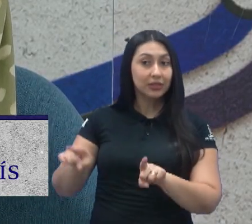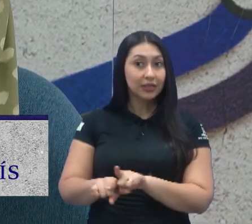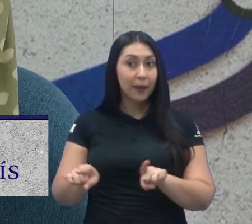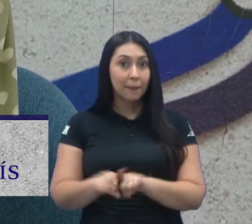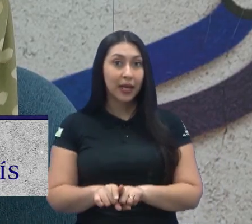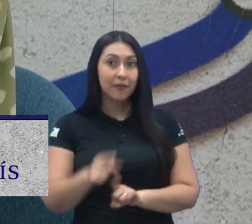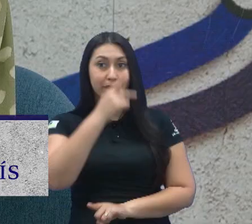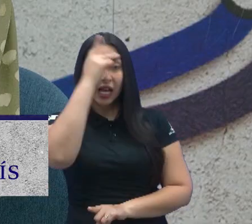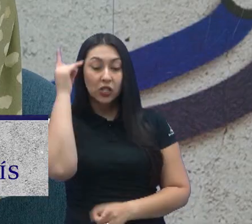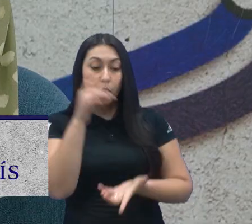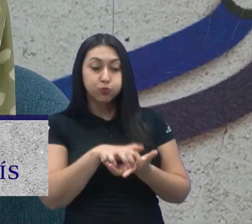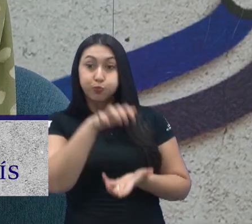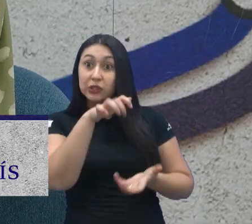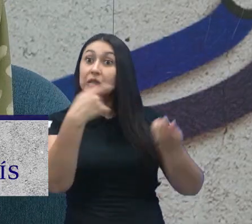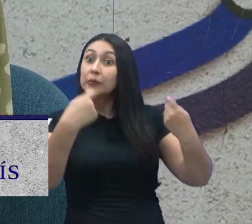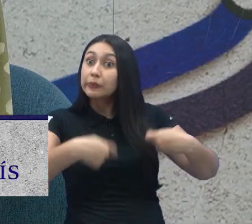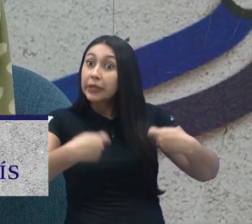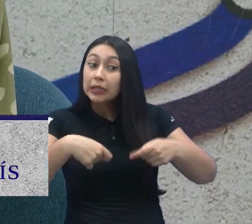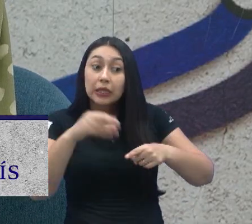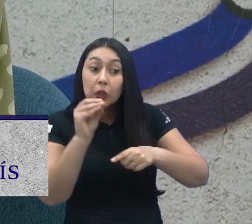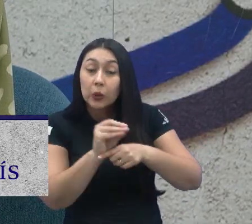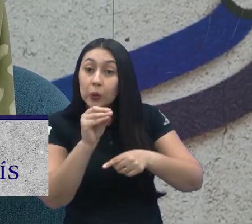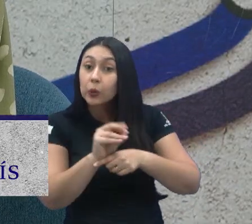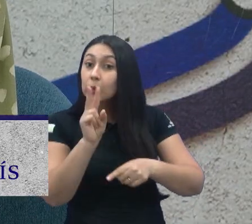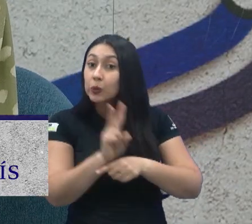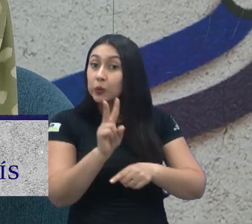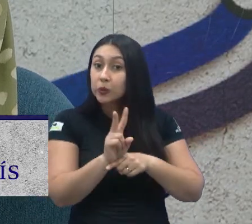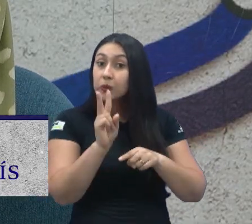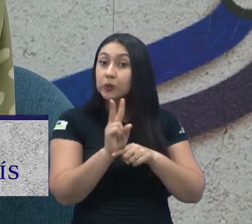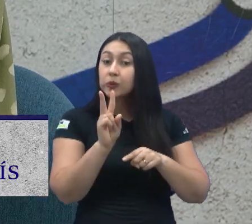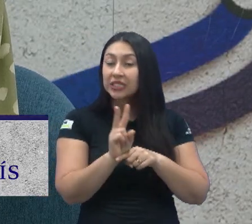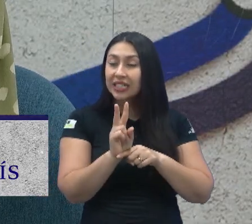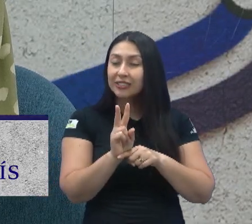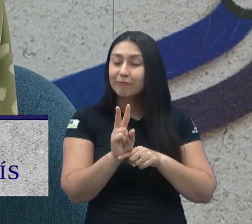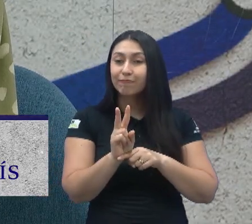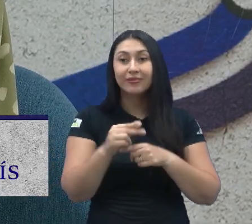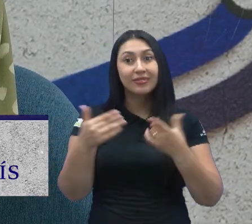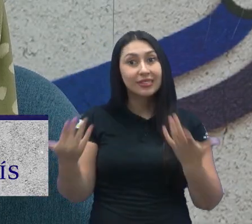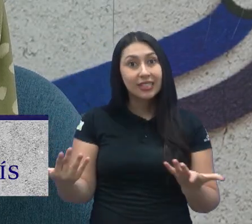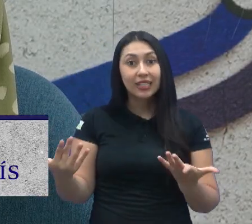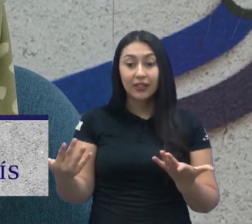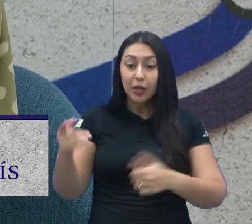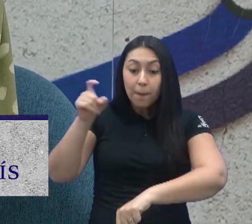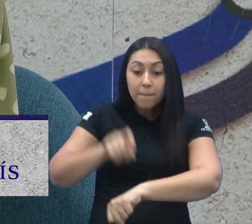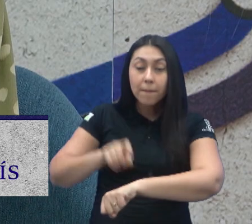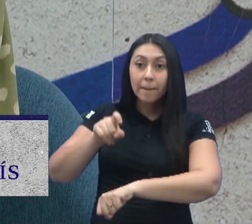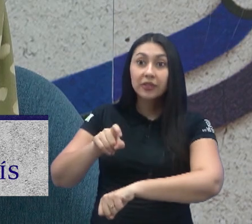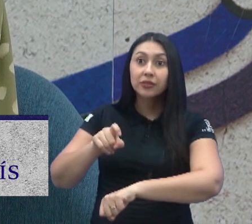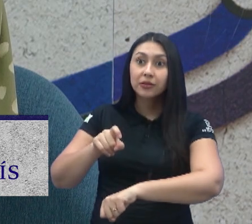idosas precisando de atendimentos especializados nessa área, nós chegaremos aí a um momento de